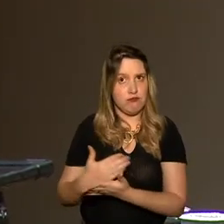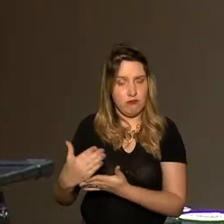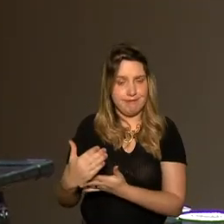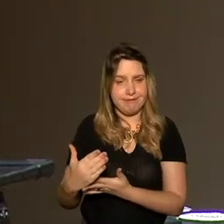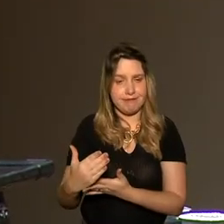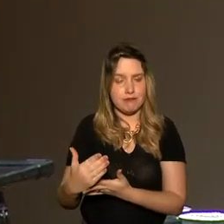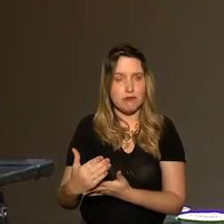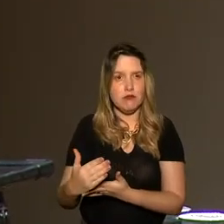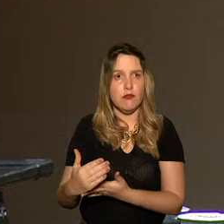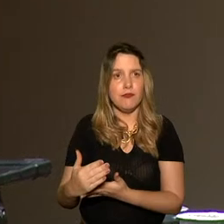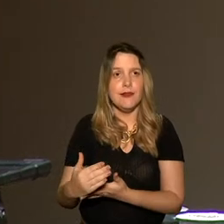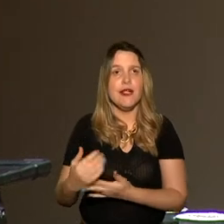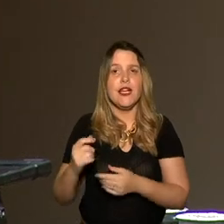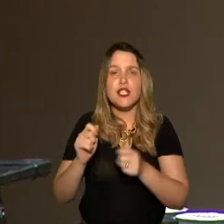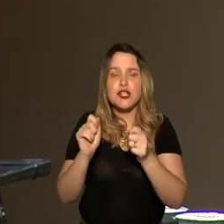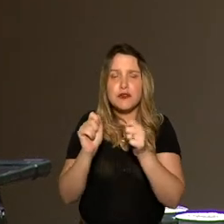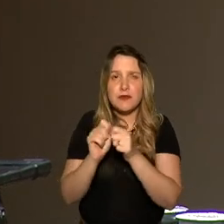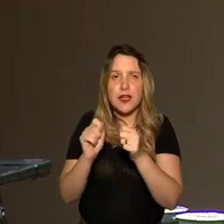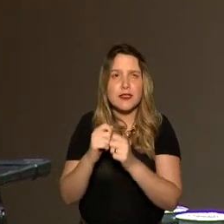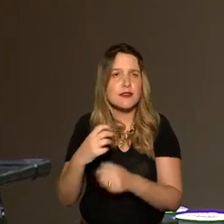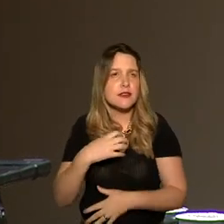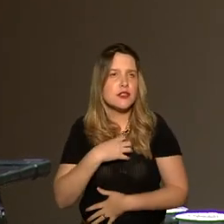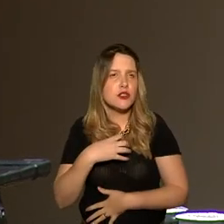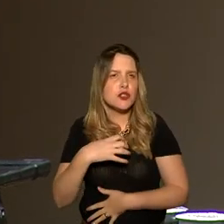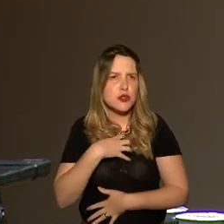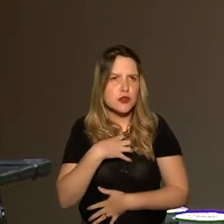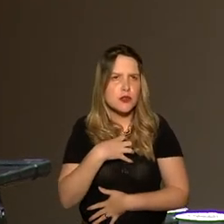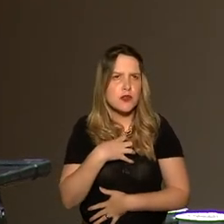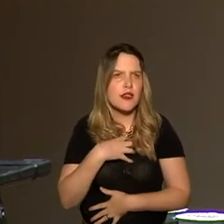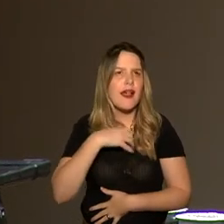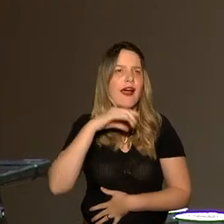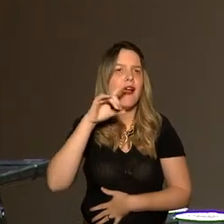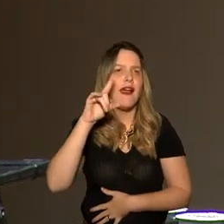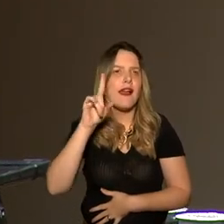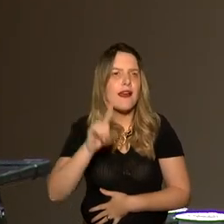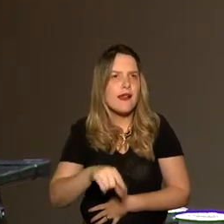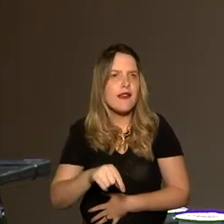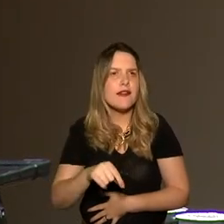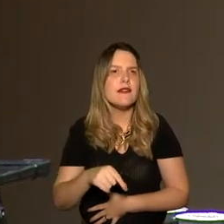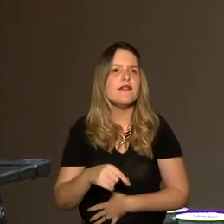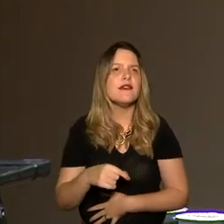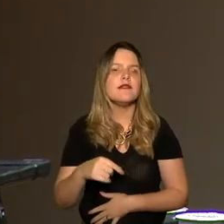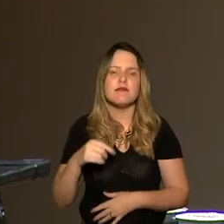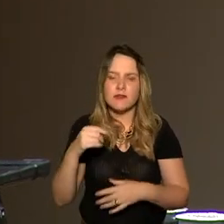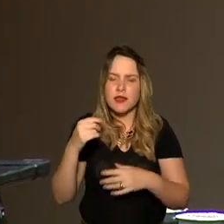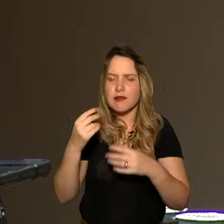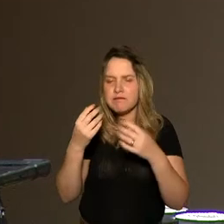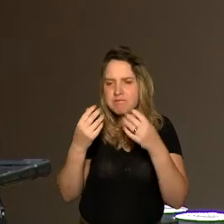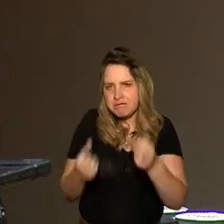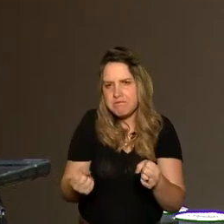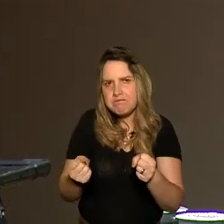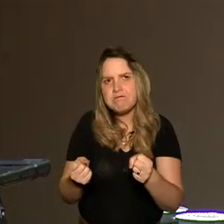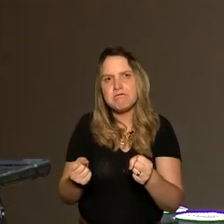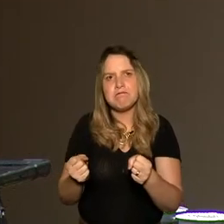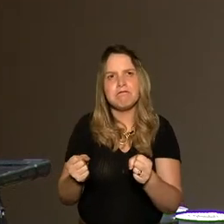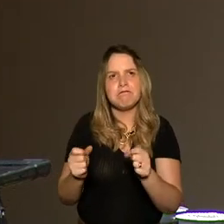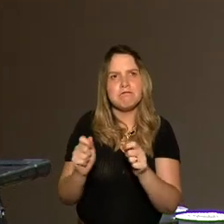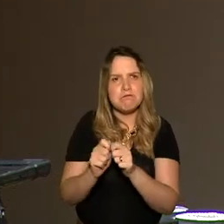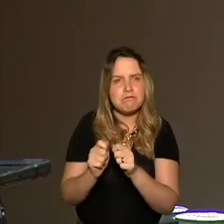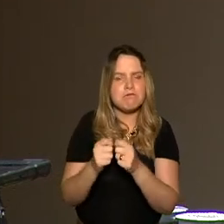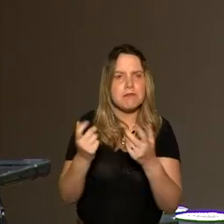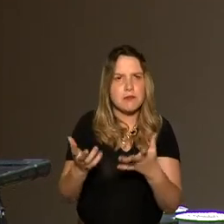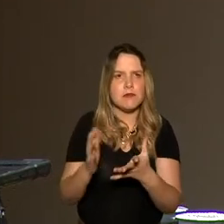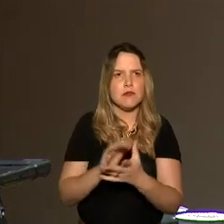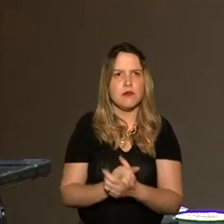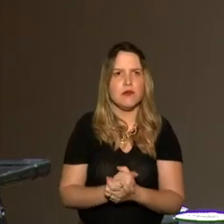figura do mediadora a gente tá discutindo aqui é a função também da instituição